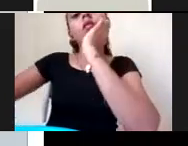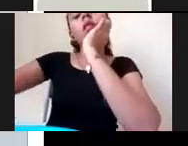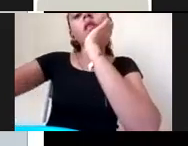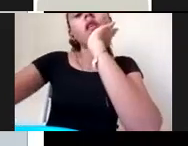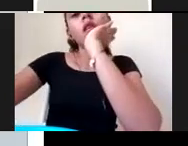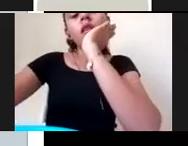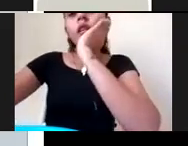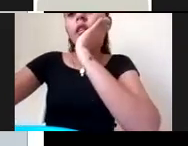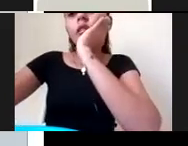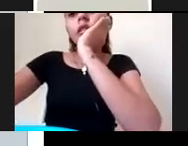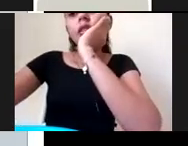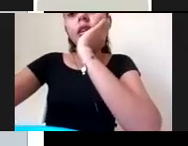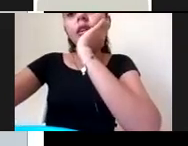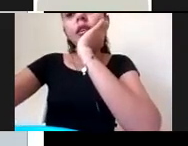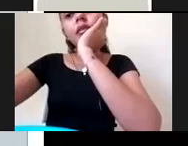fazer.